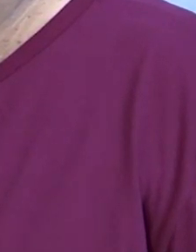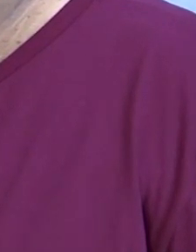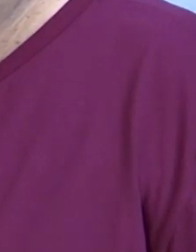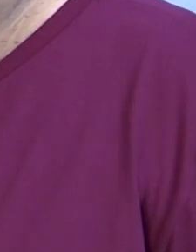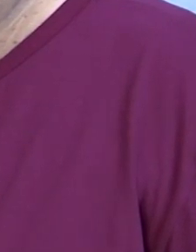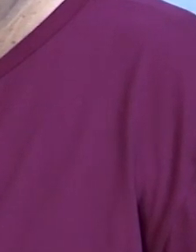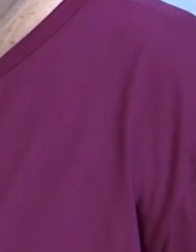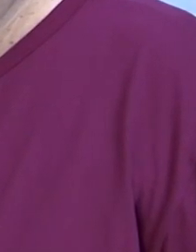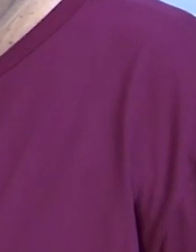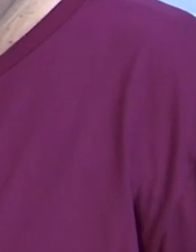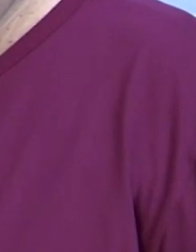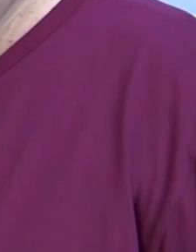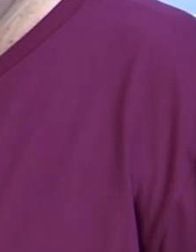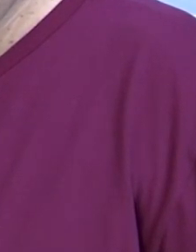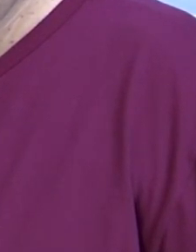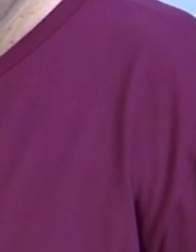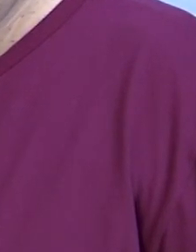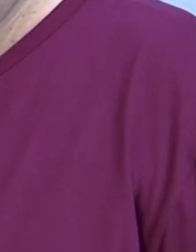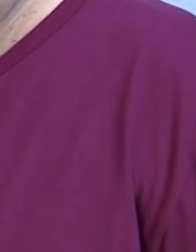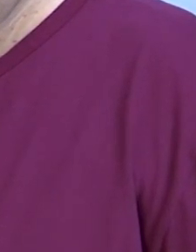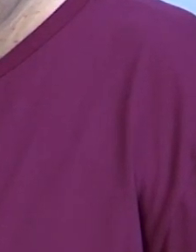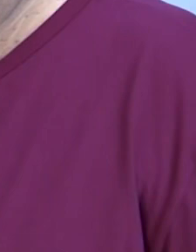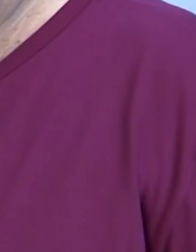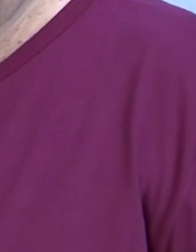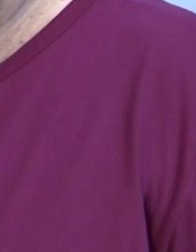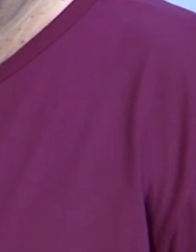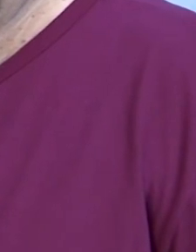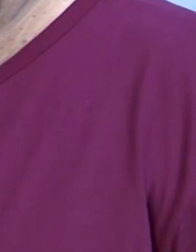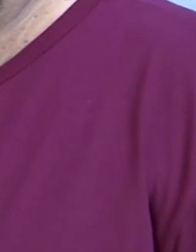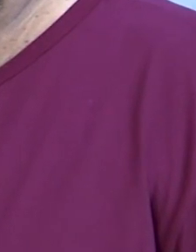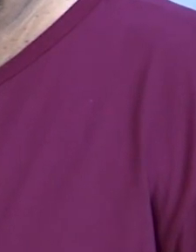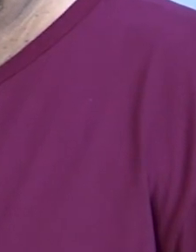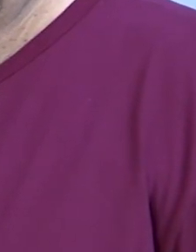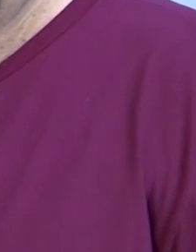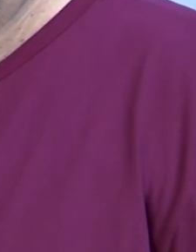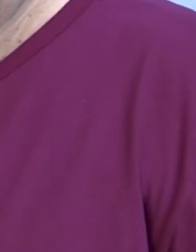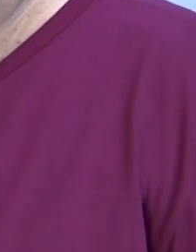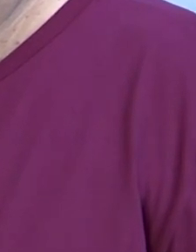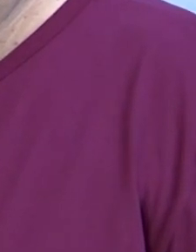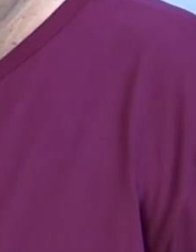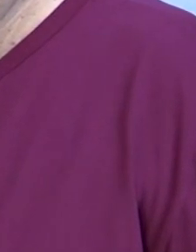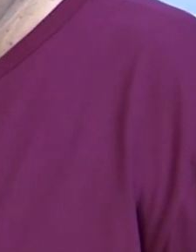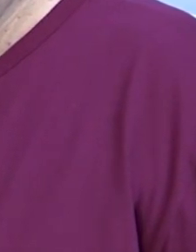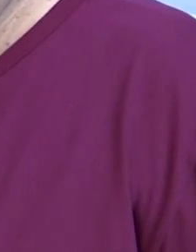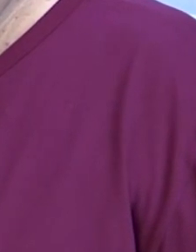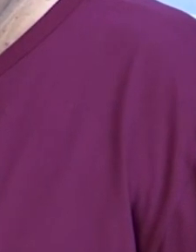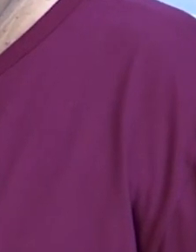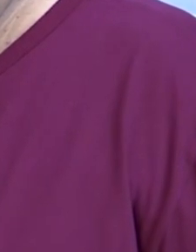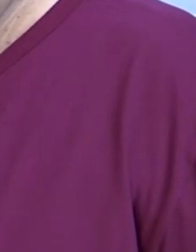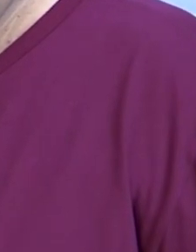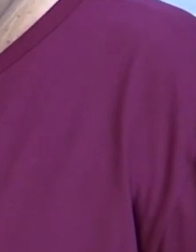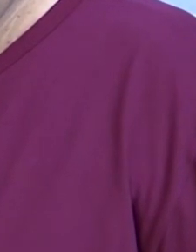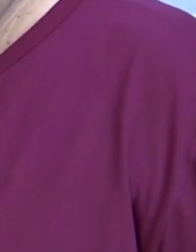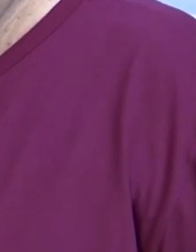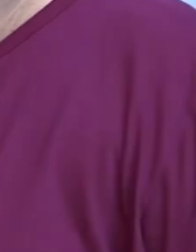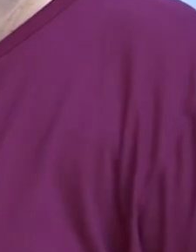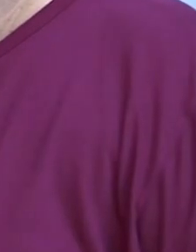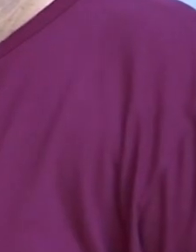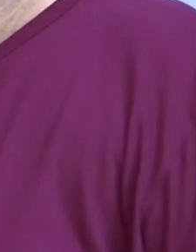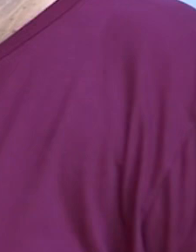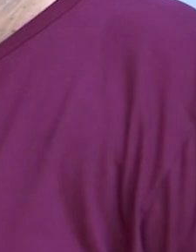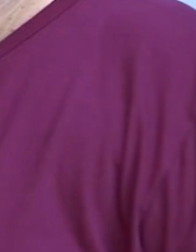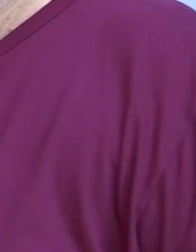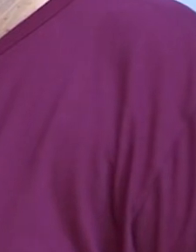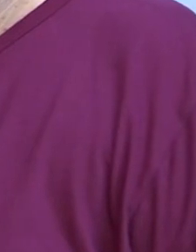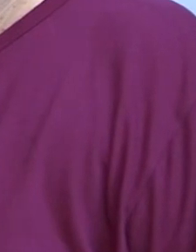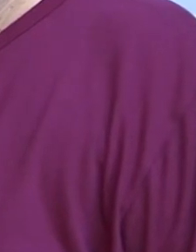para o evento. Né? Então, com esse dinheiro arrecadado da camiseta, a gente transforma em fralda geriátrica. Então, a